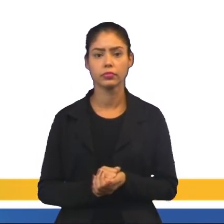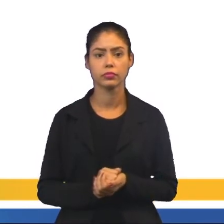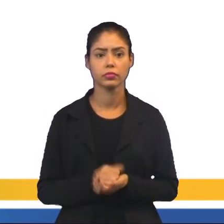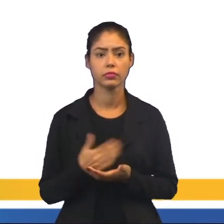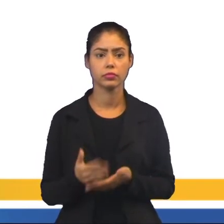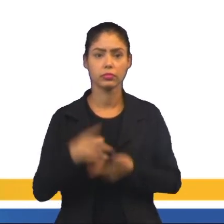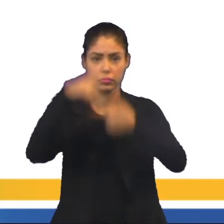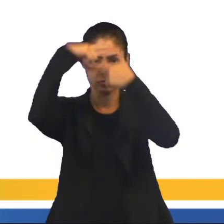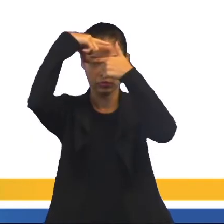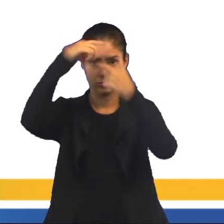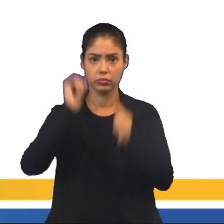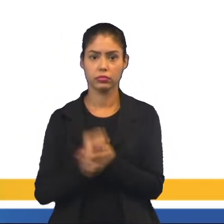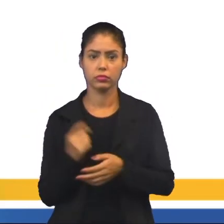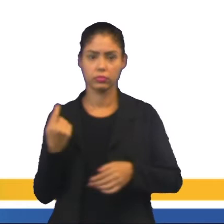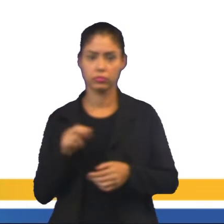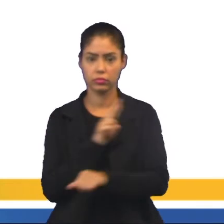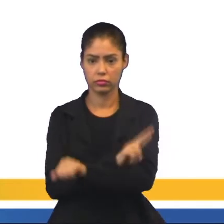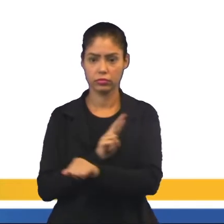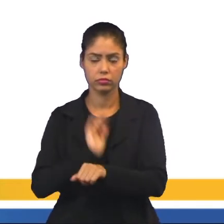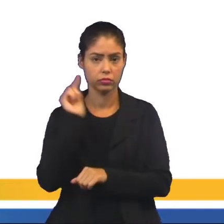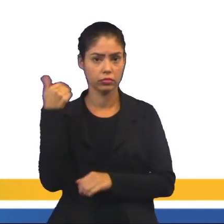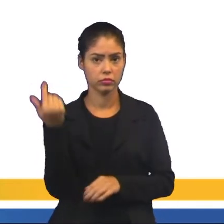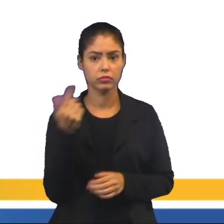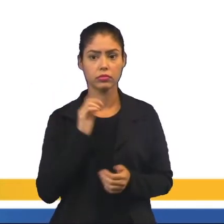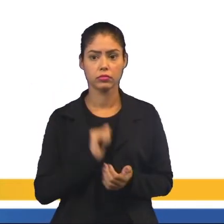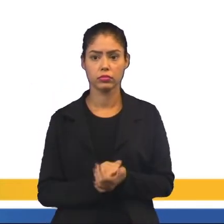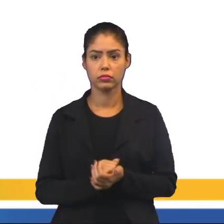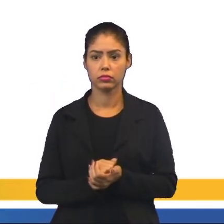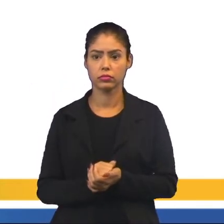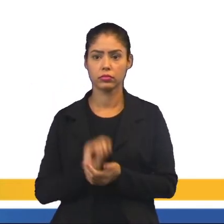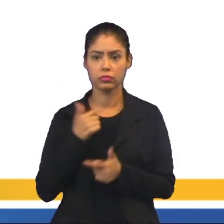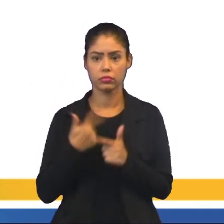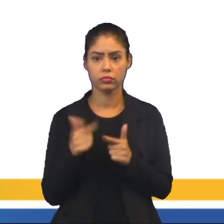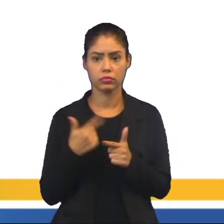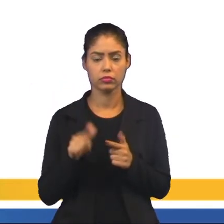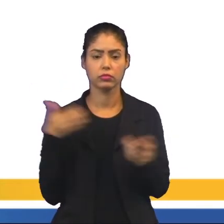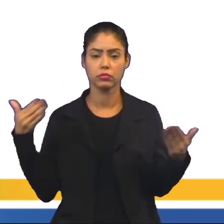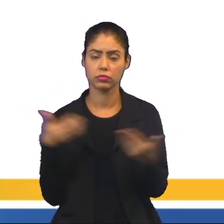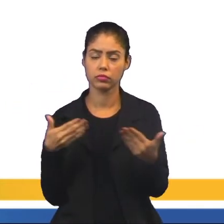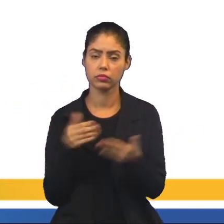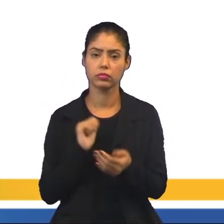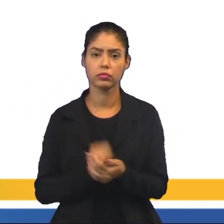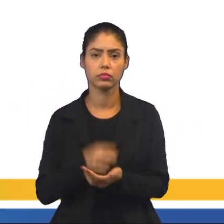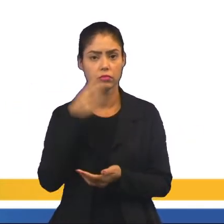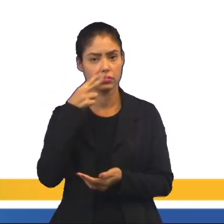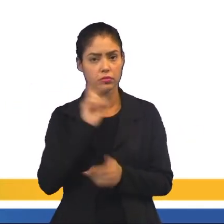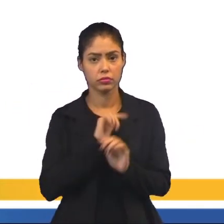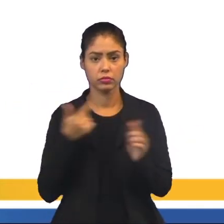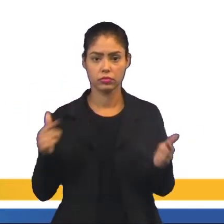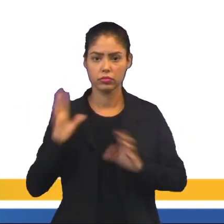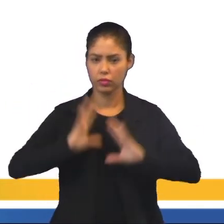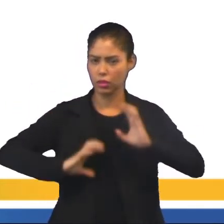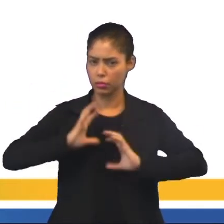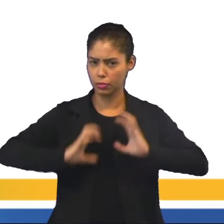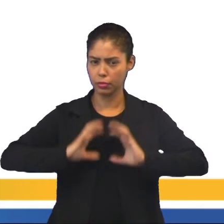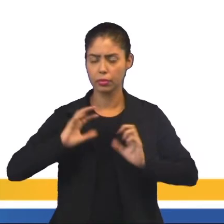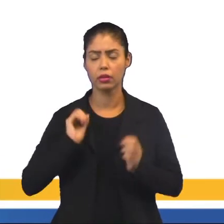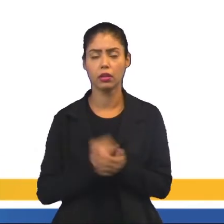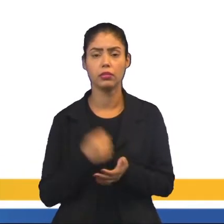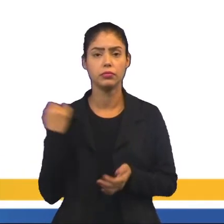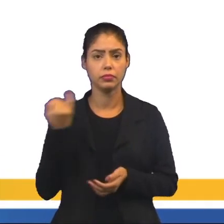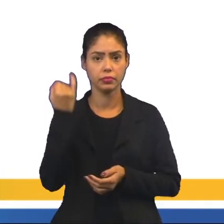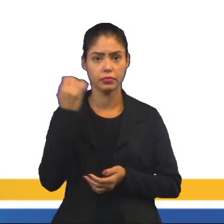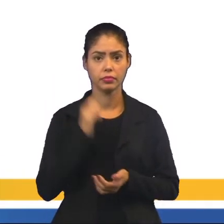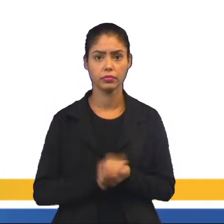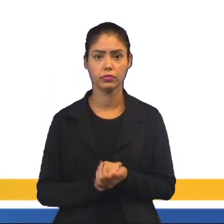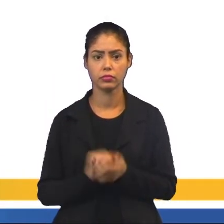tempo. Então, a alienação religiosa é um outro fator, um outro problema, né, que hoje a gente vê grandes conflitos, né,